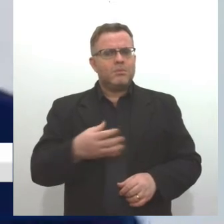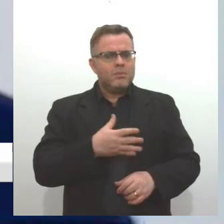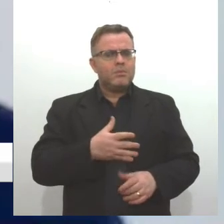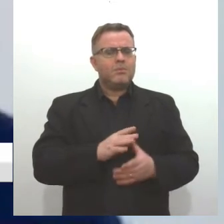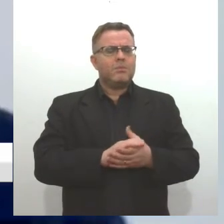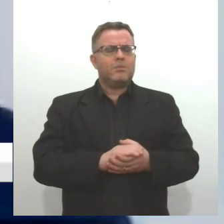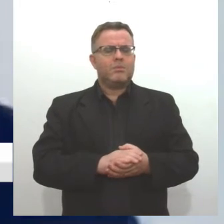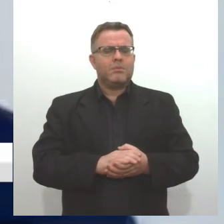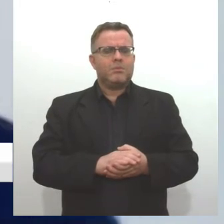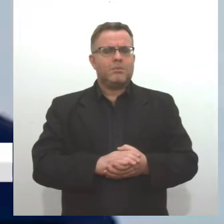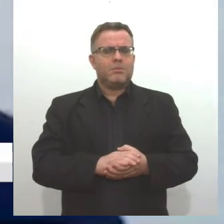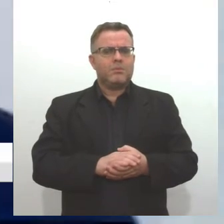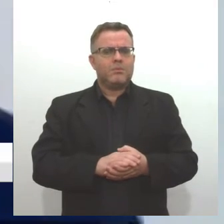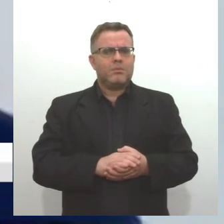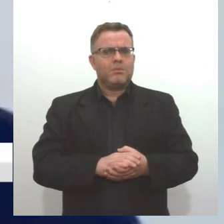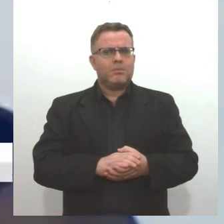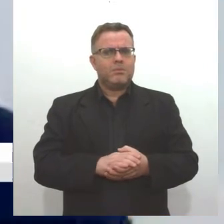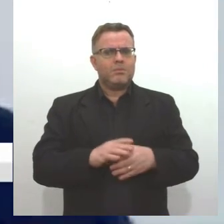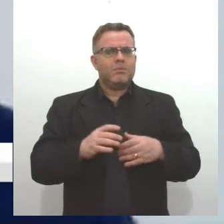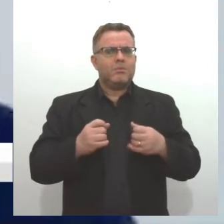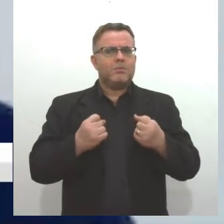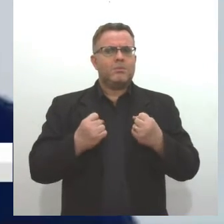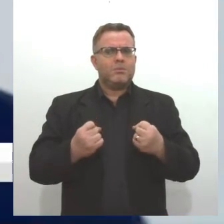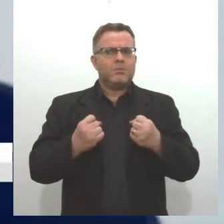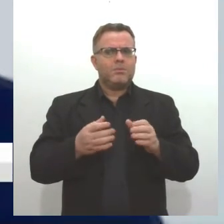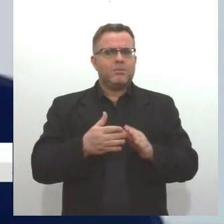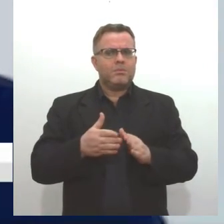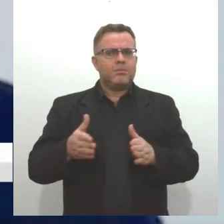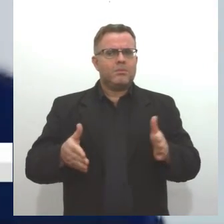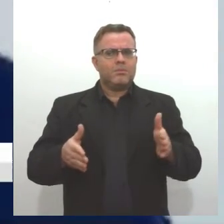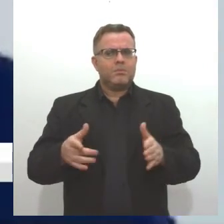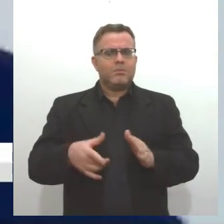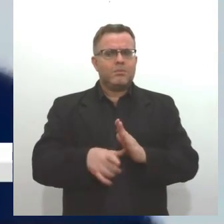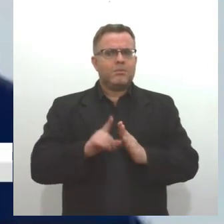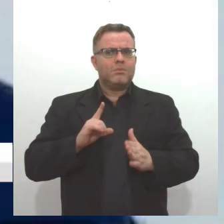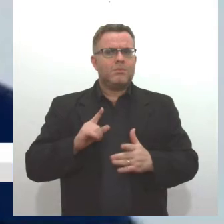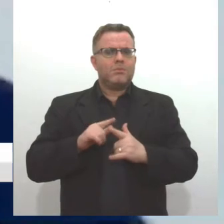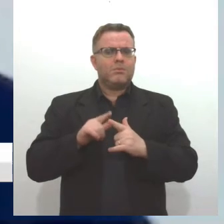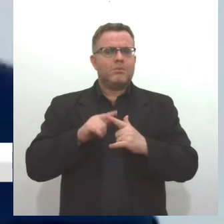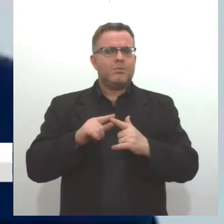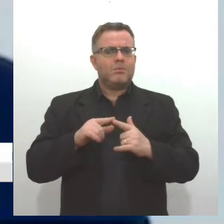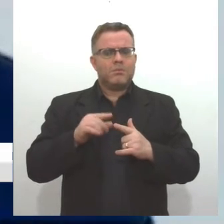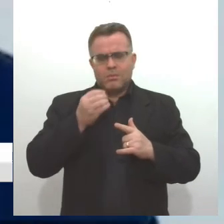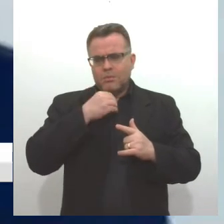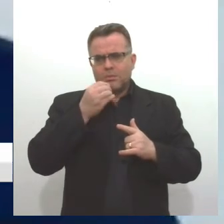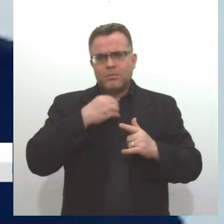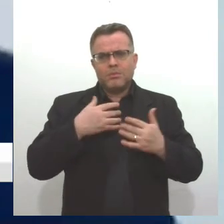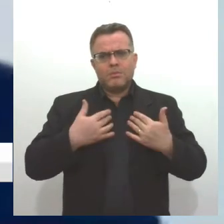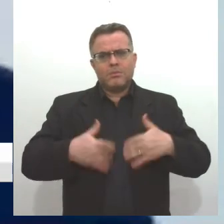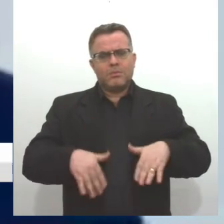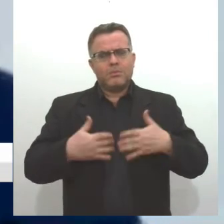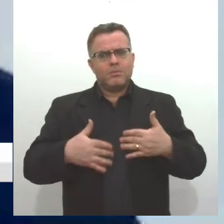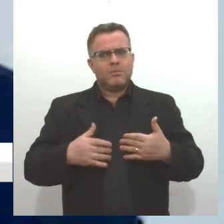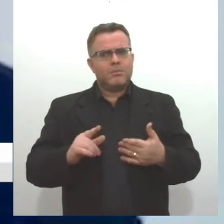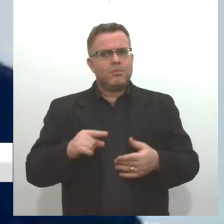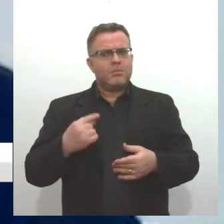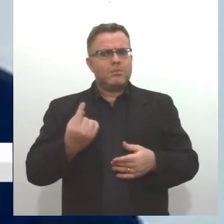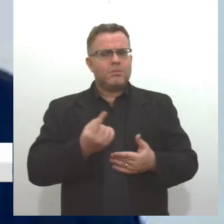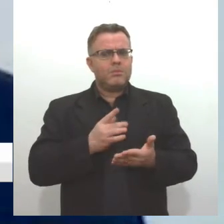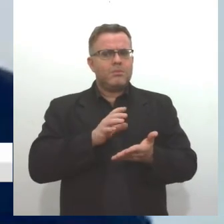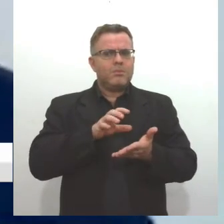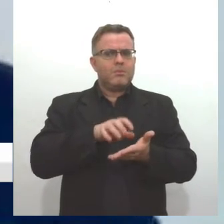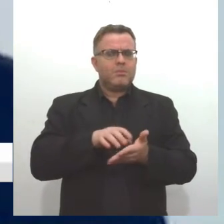fortalecendo depois desse período de enfraquecimento e de desmonte mesmo. Então, a gente tem o Centro de Referência